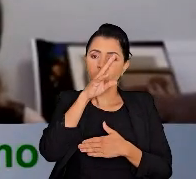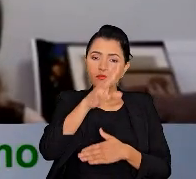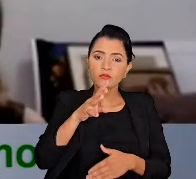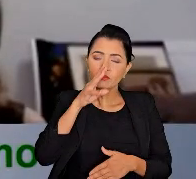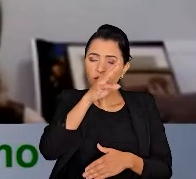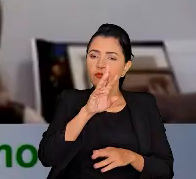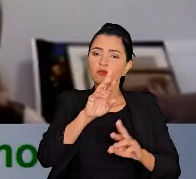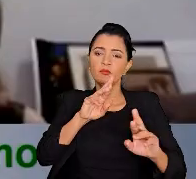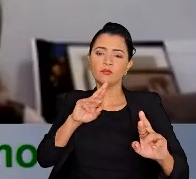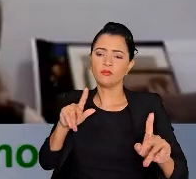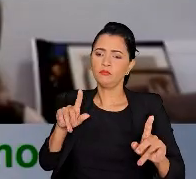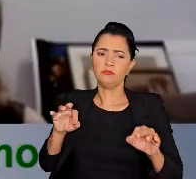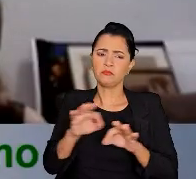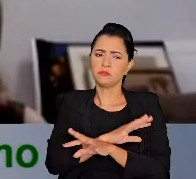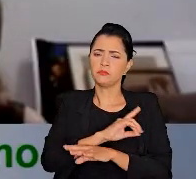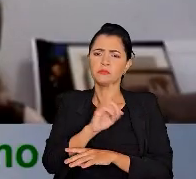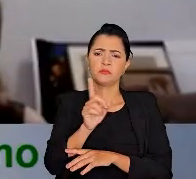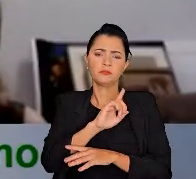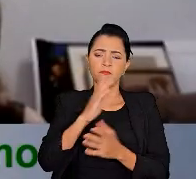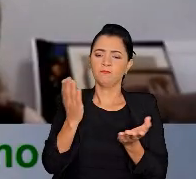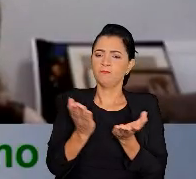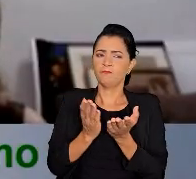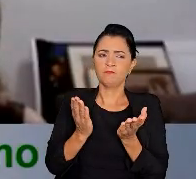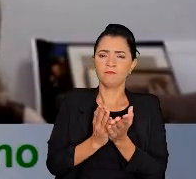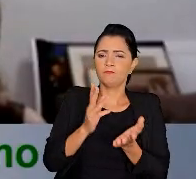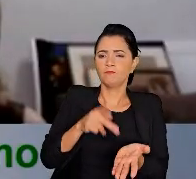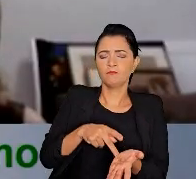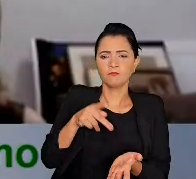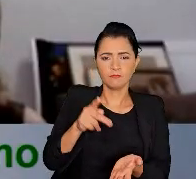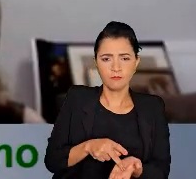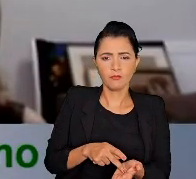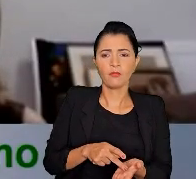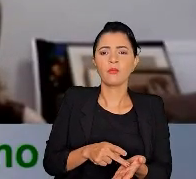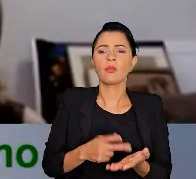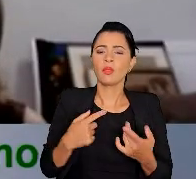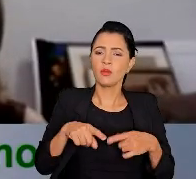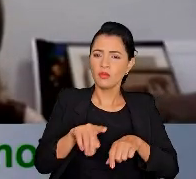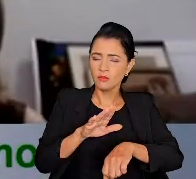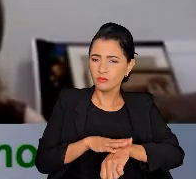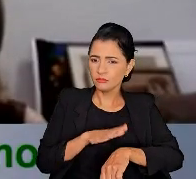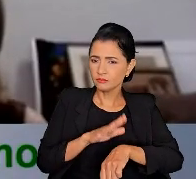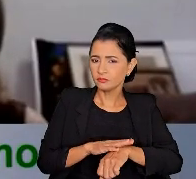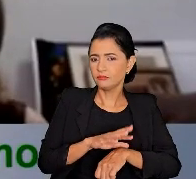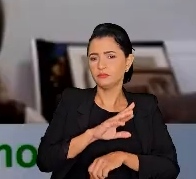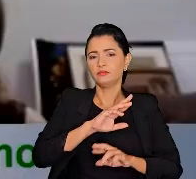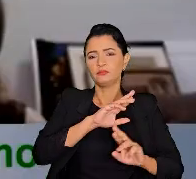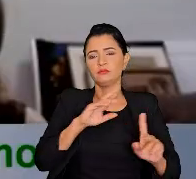serem suficientemente cristãos. Ao mesmo tempo, eles não eram